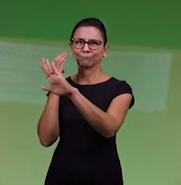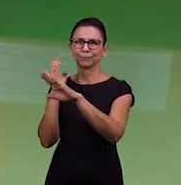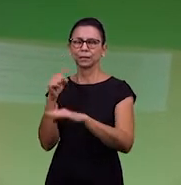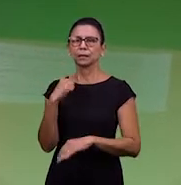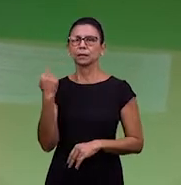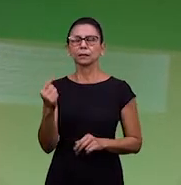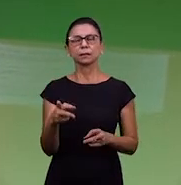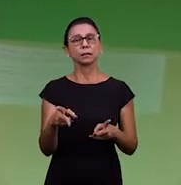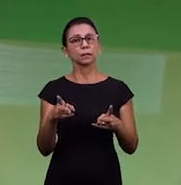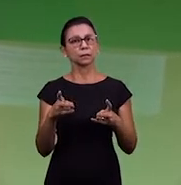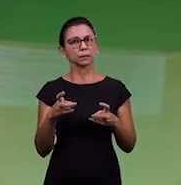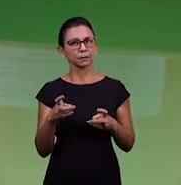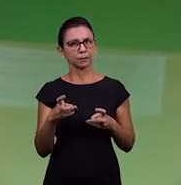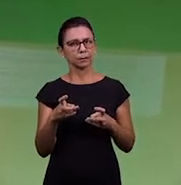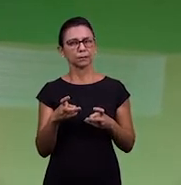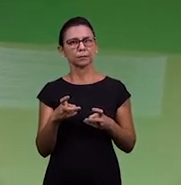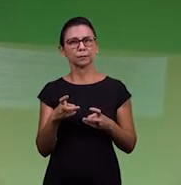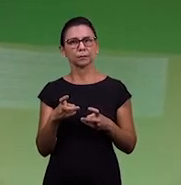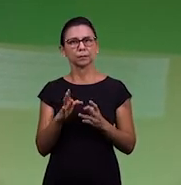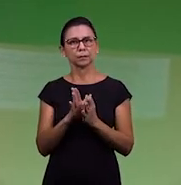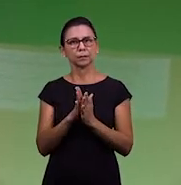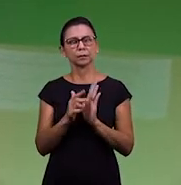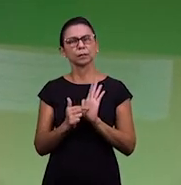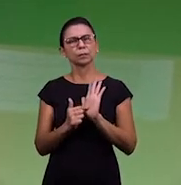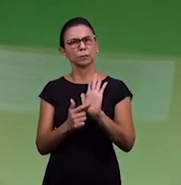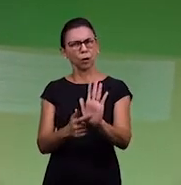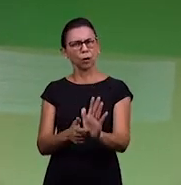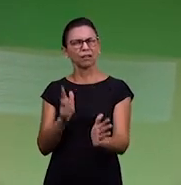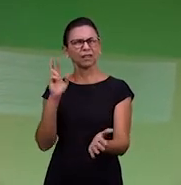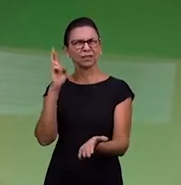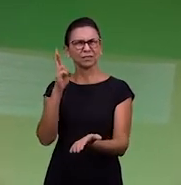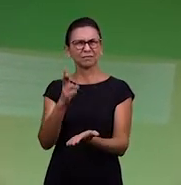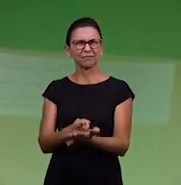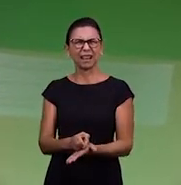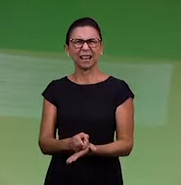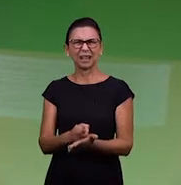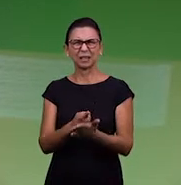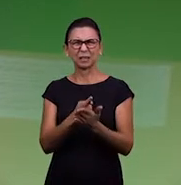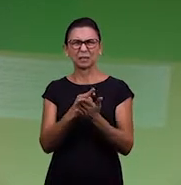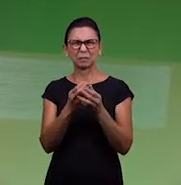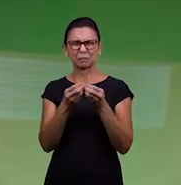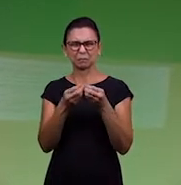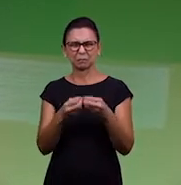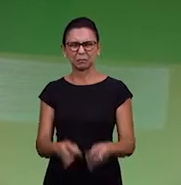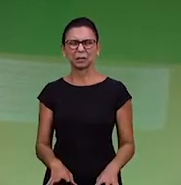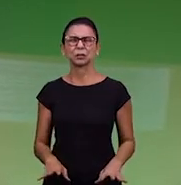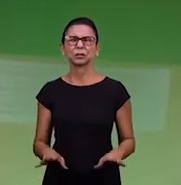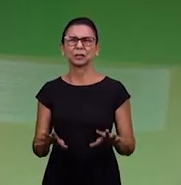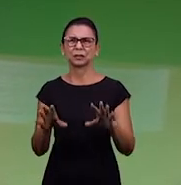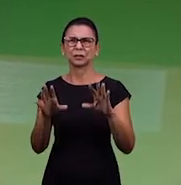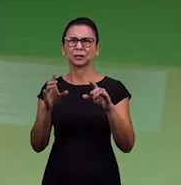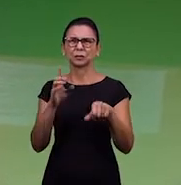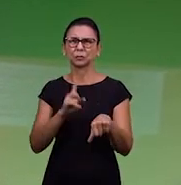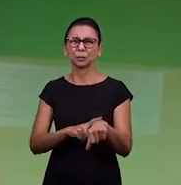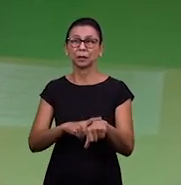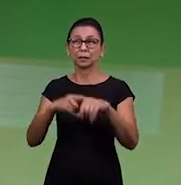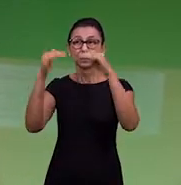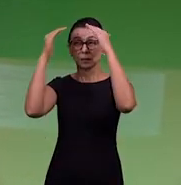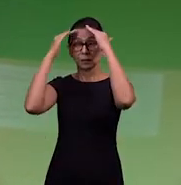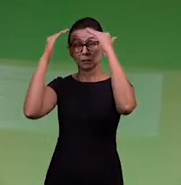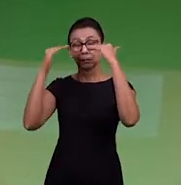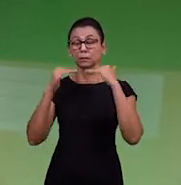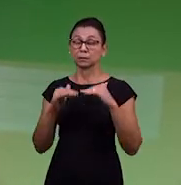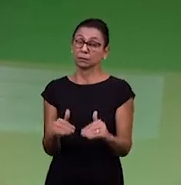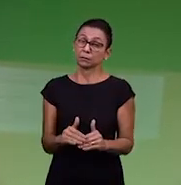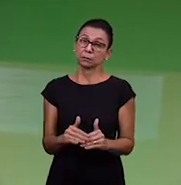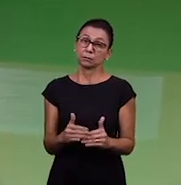nós vemos que todo exemplo na palavra, os resultados de fracasso de homens que desobedeceram a Deus. Porque o pecado original